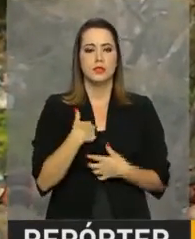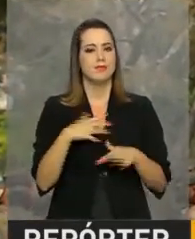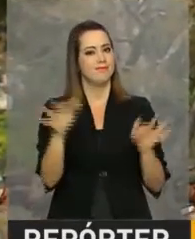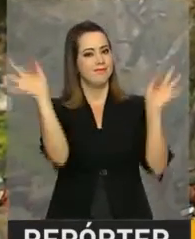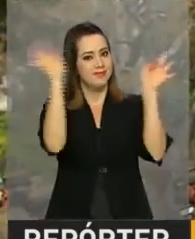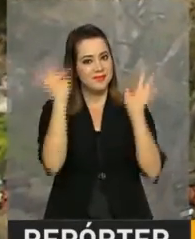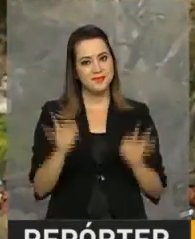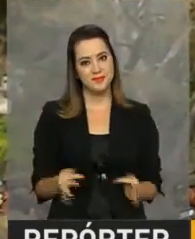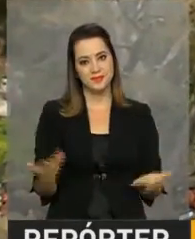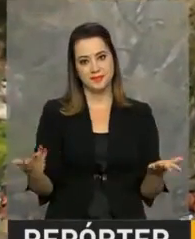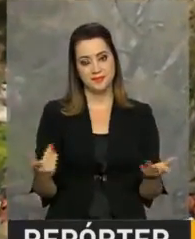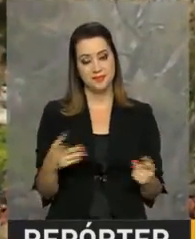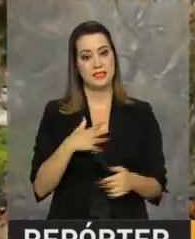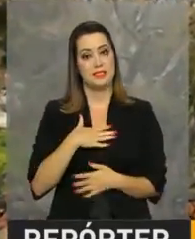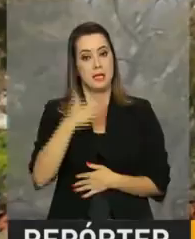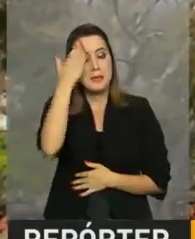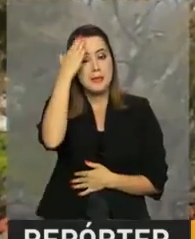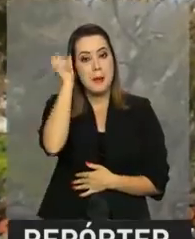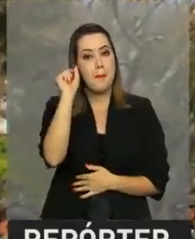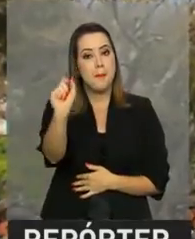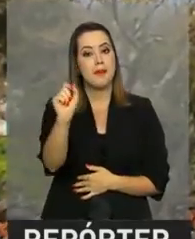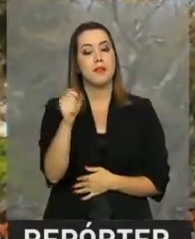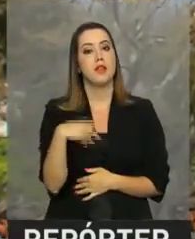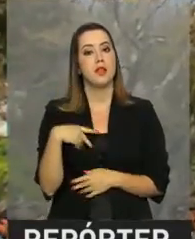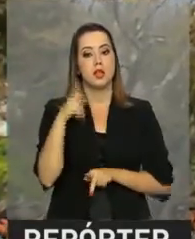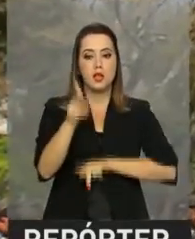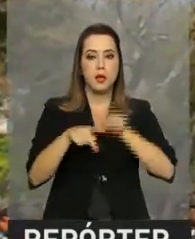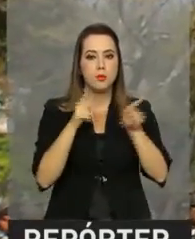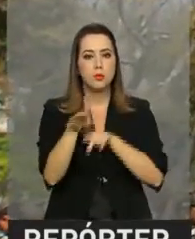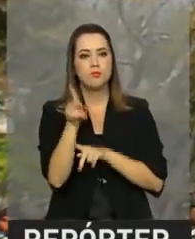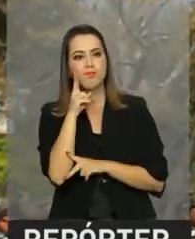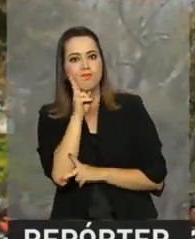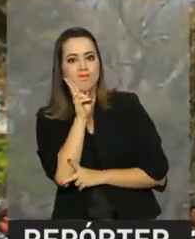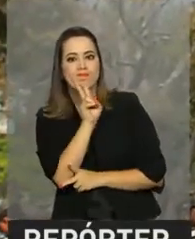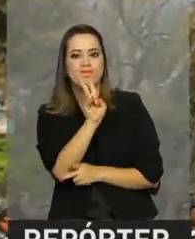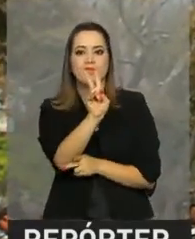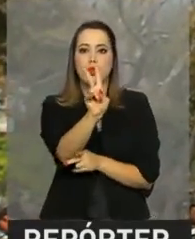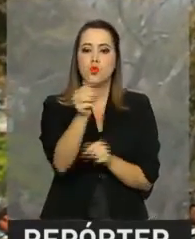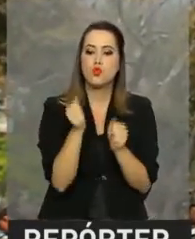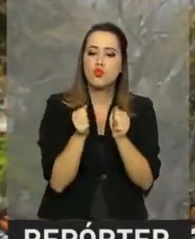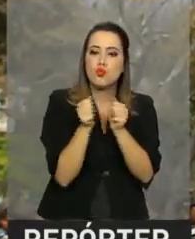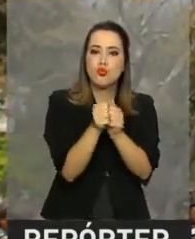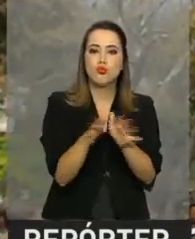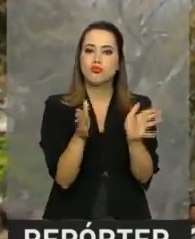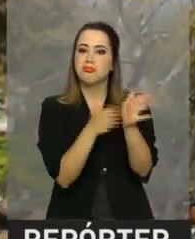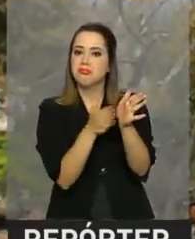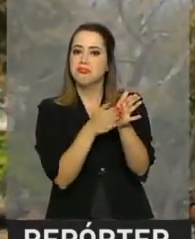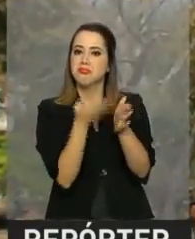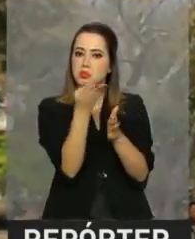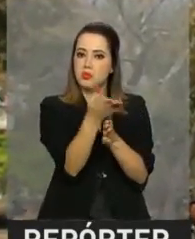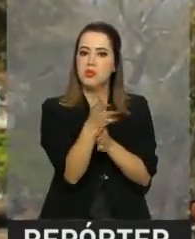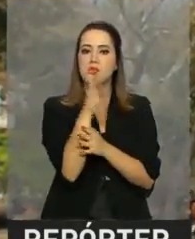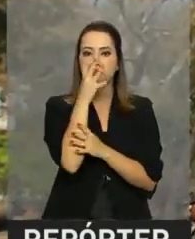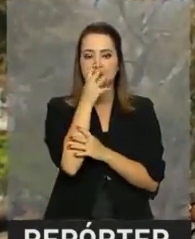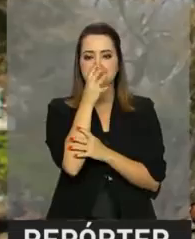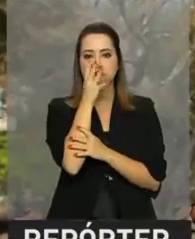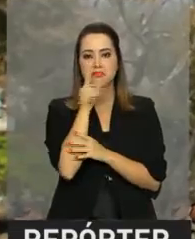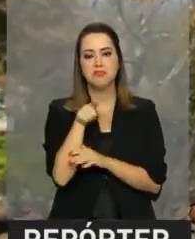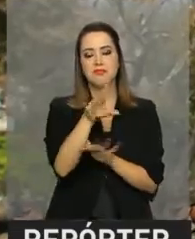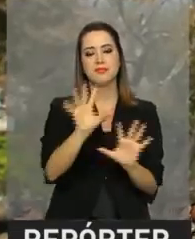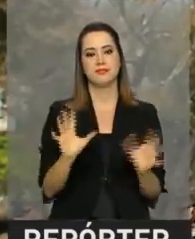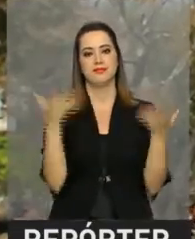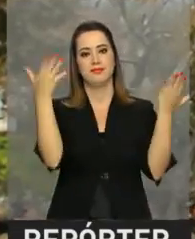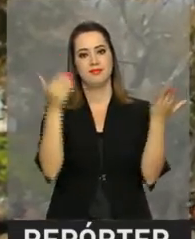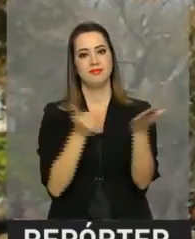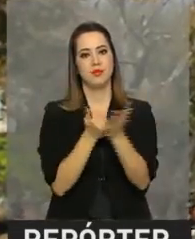muito felizes saber que a população civil está lá participando, aplaudindo, aproveitando essa celebração